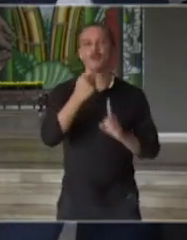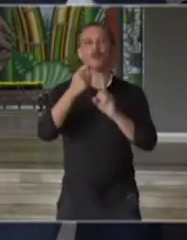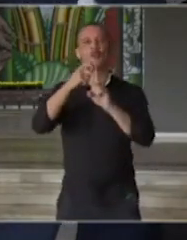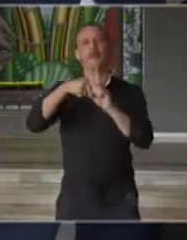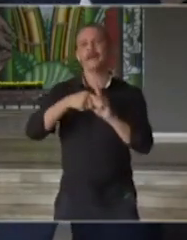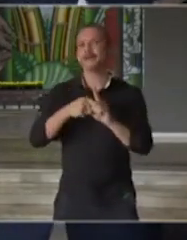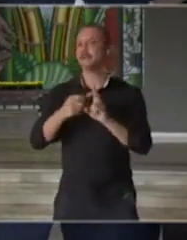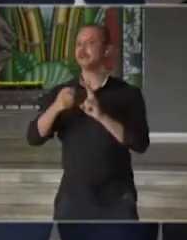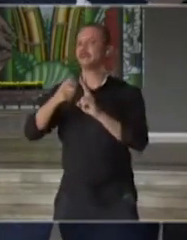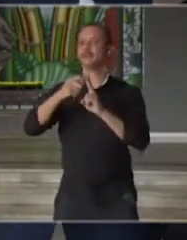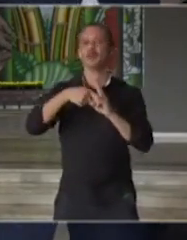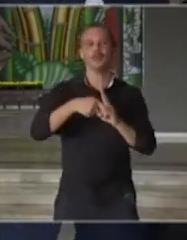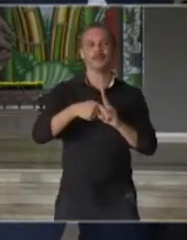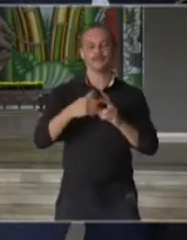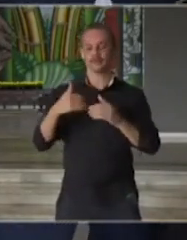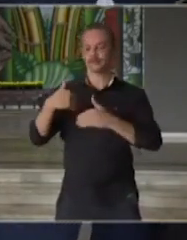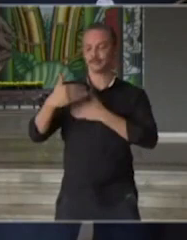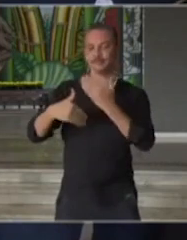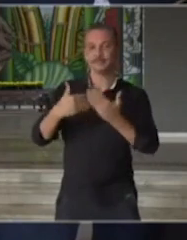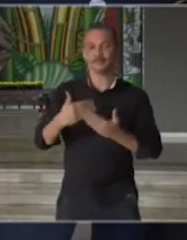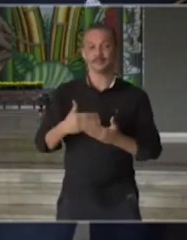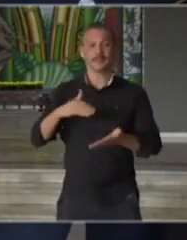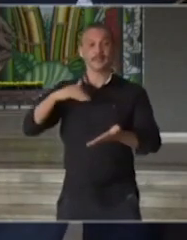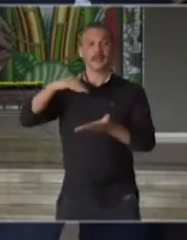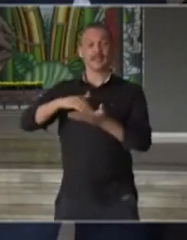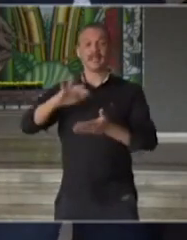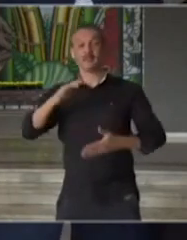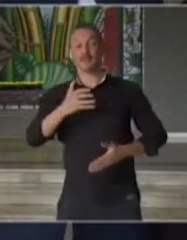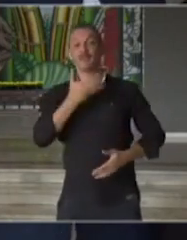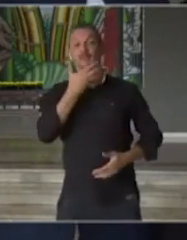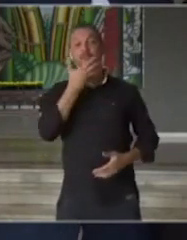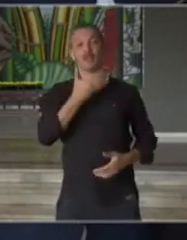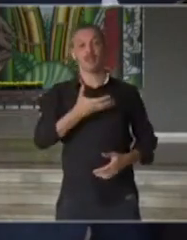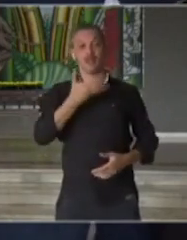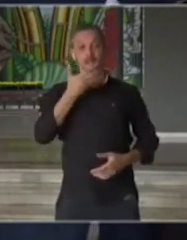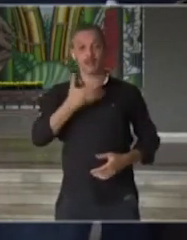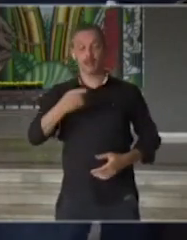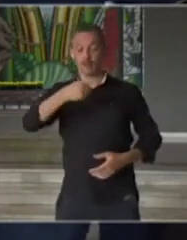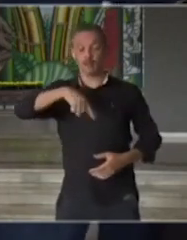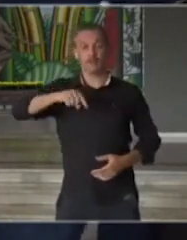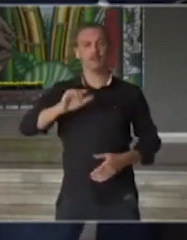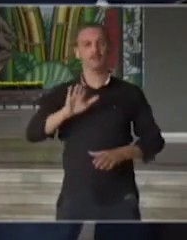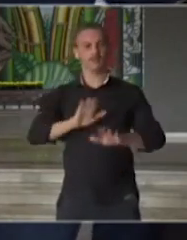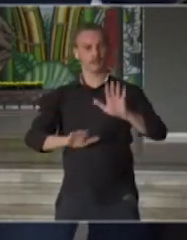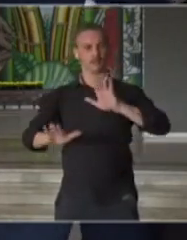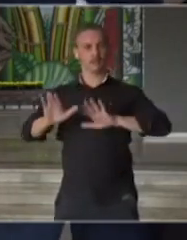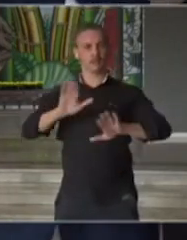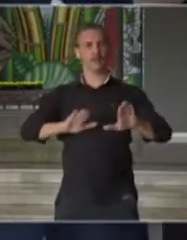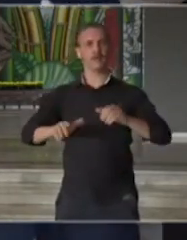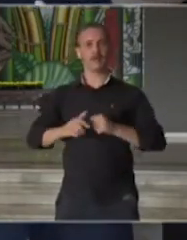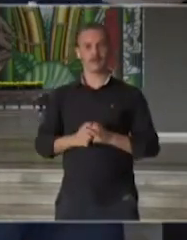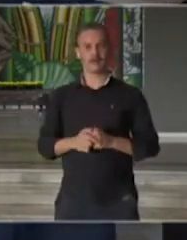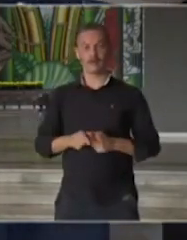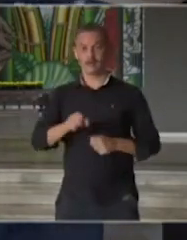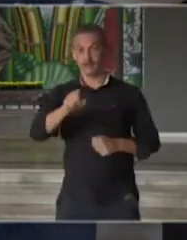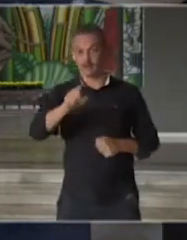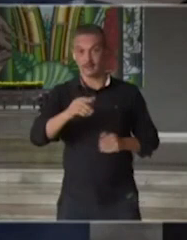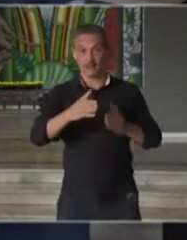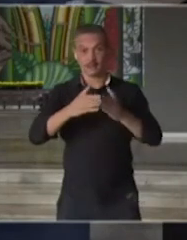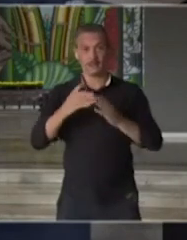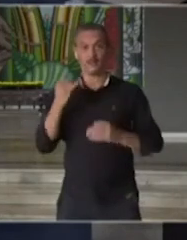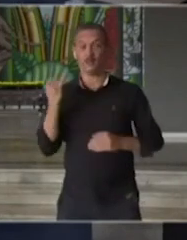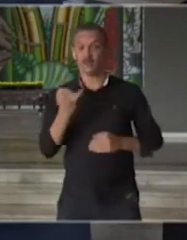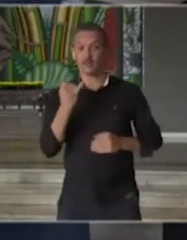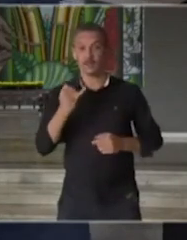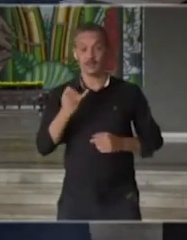imagens da entrevista coletiva que acontece neste momento. Vai ser implantada uma fase emergencial do dia 15